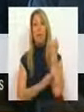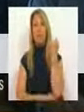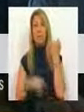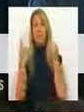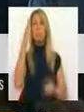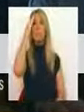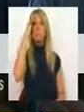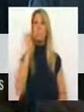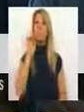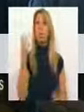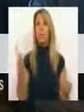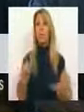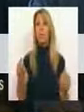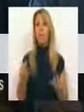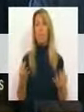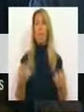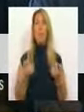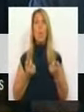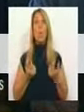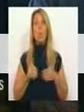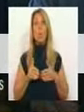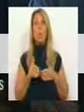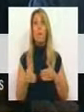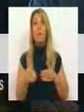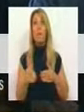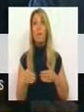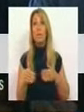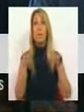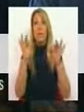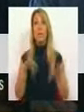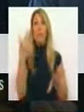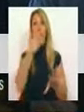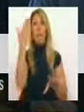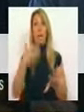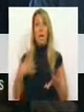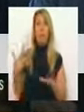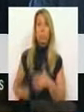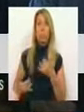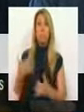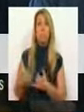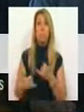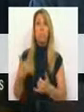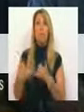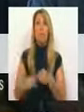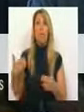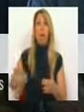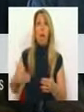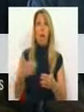Achamos que é importante, estamos quase a chegar ao fim de todas estas, de vários dias e de muitas horas de